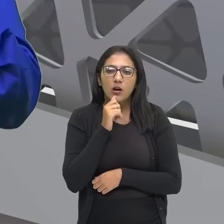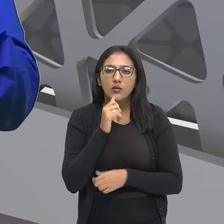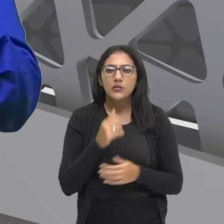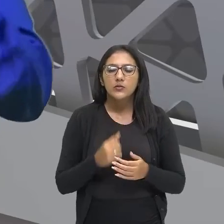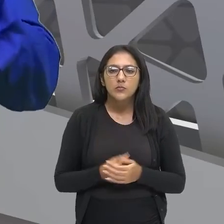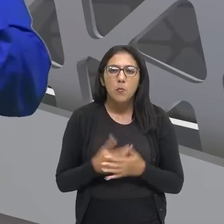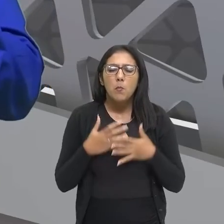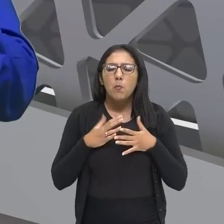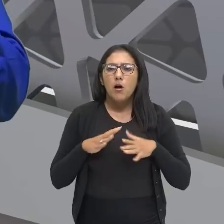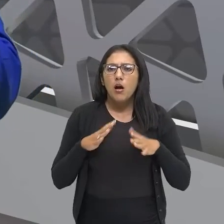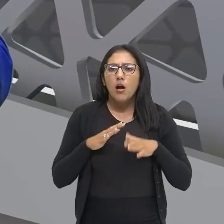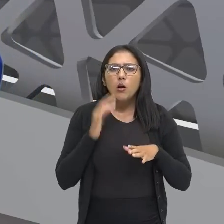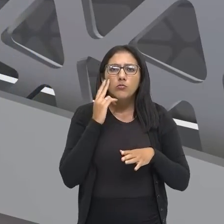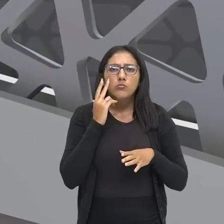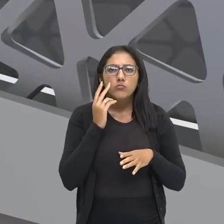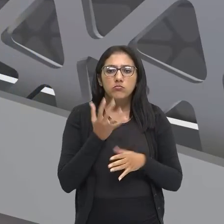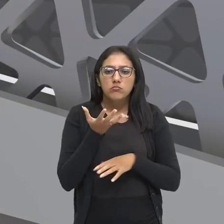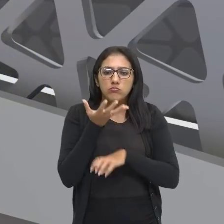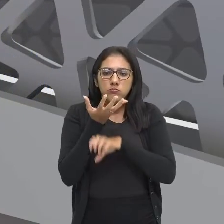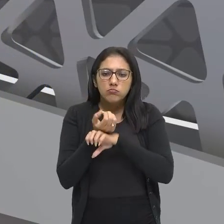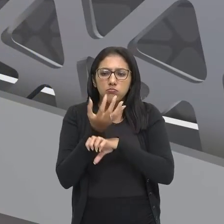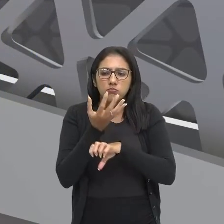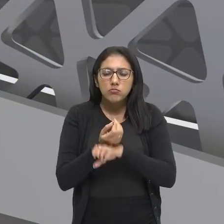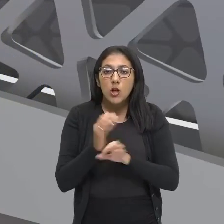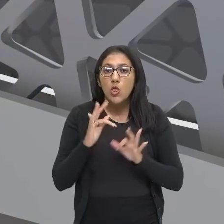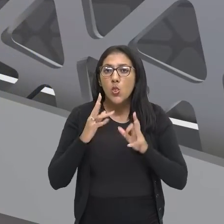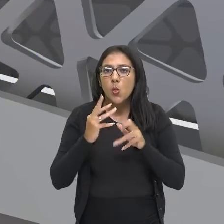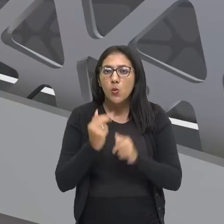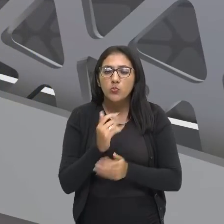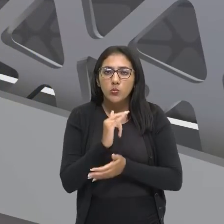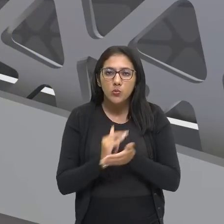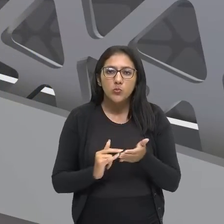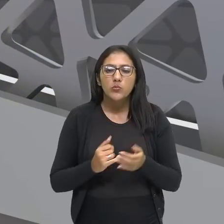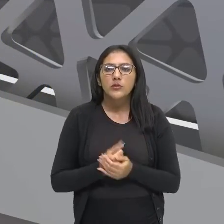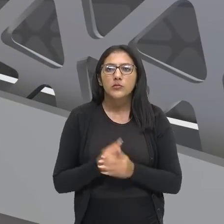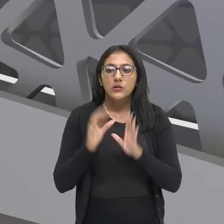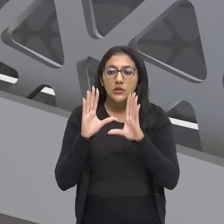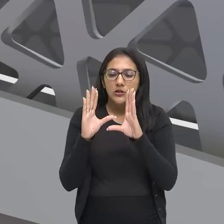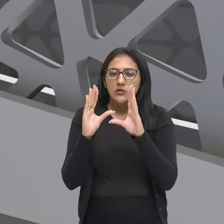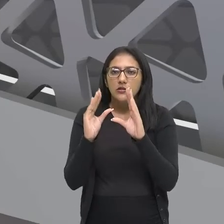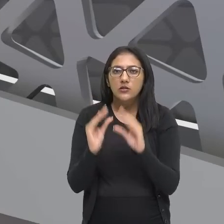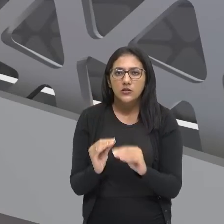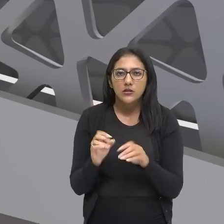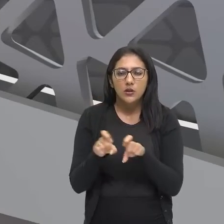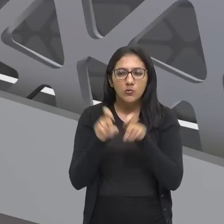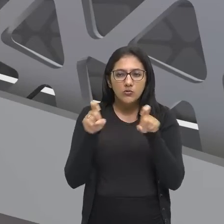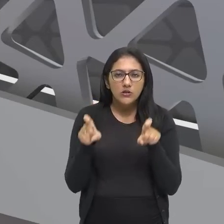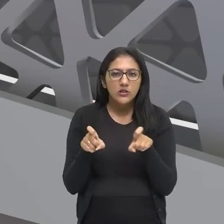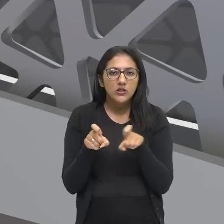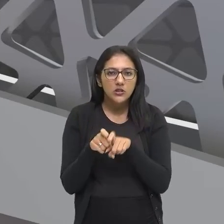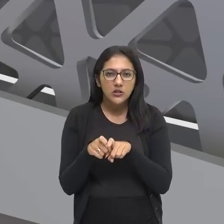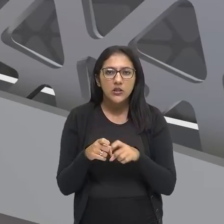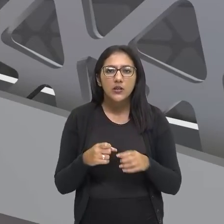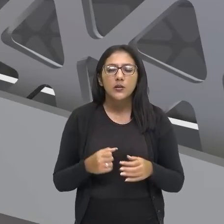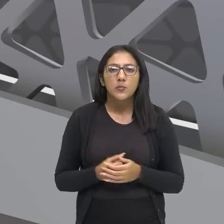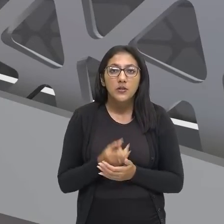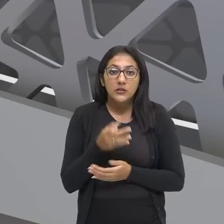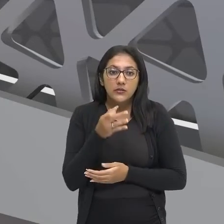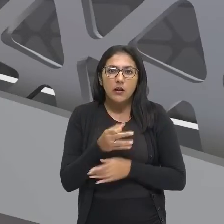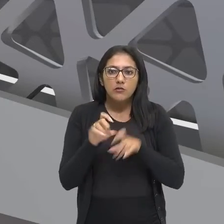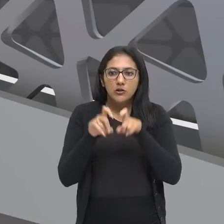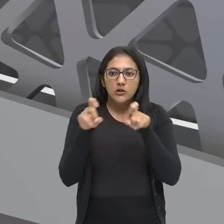ela esteja carregada, é igual a bateria do celular. Para o nosso celular, nós acessarmos, ele não